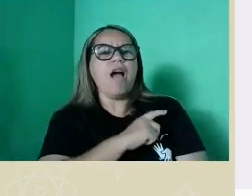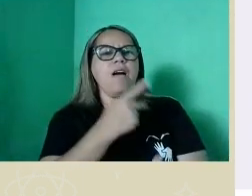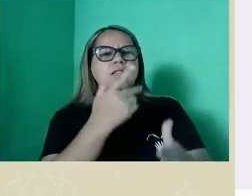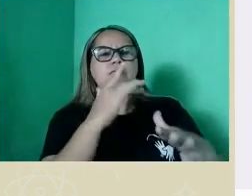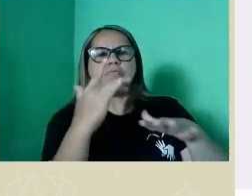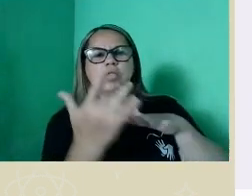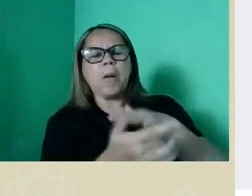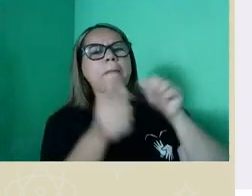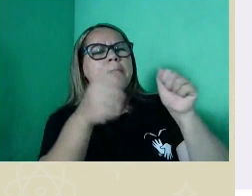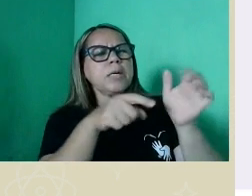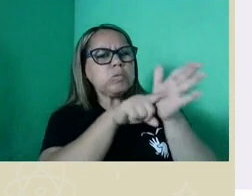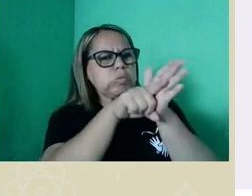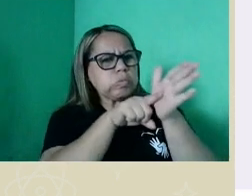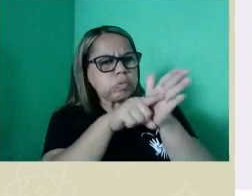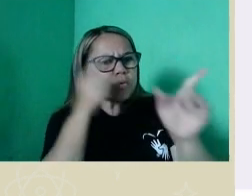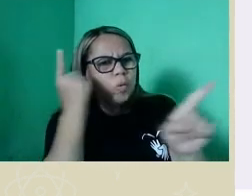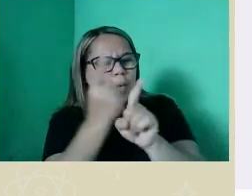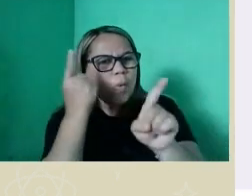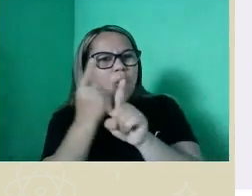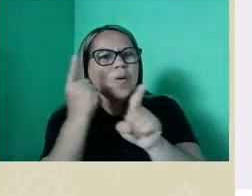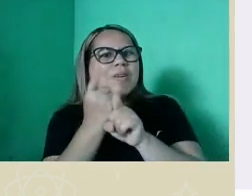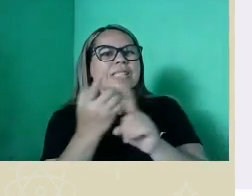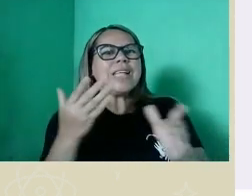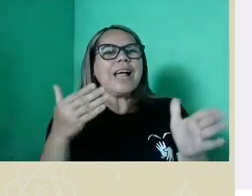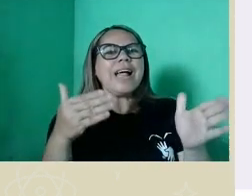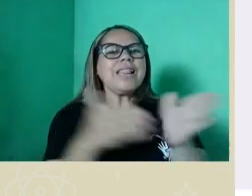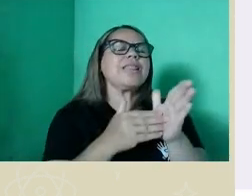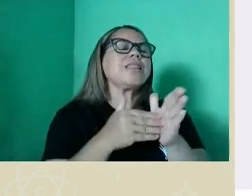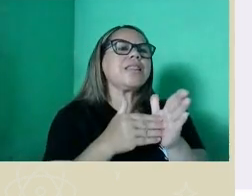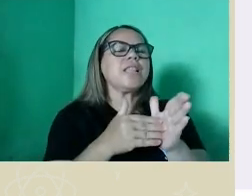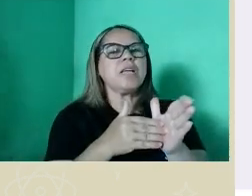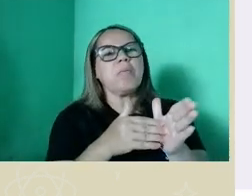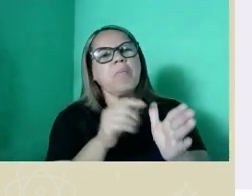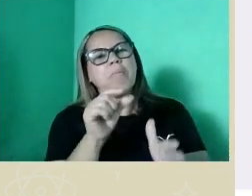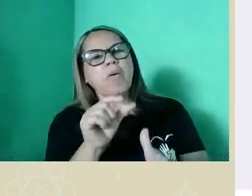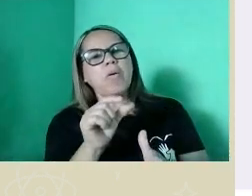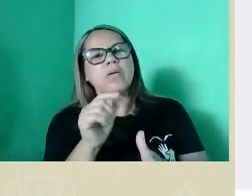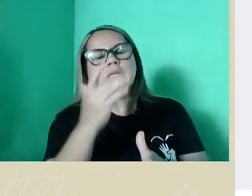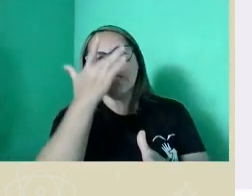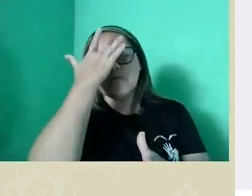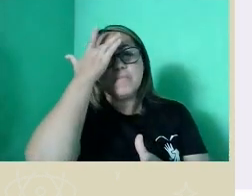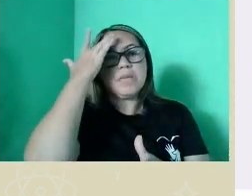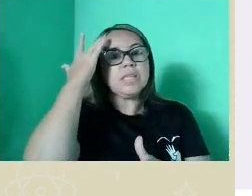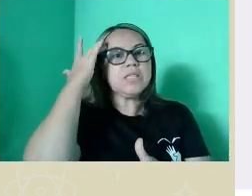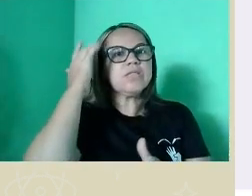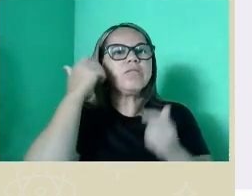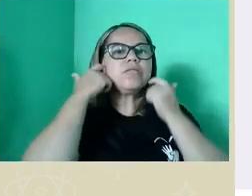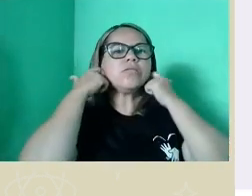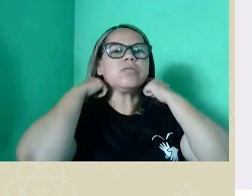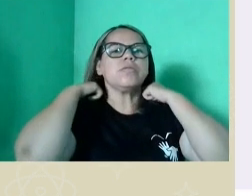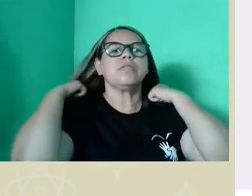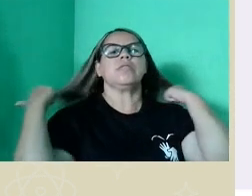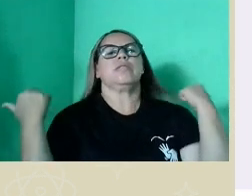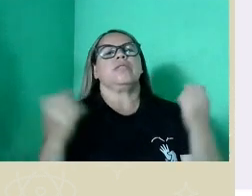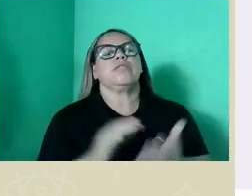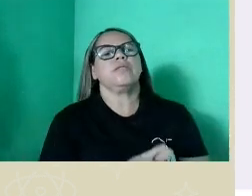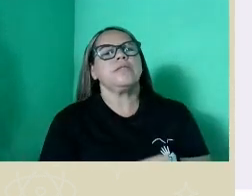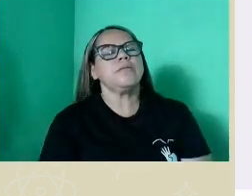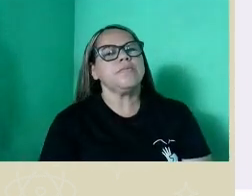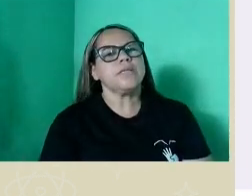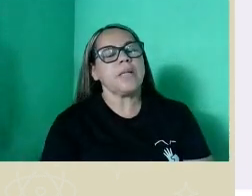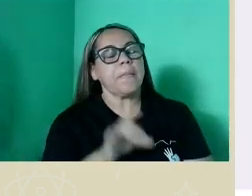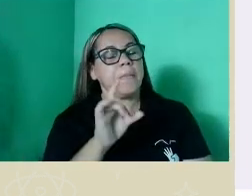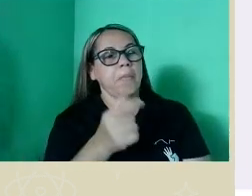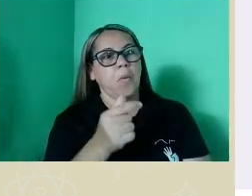ser rastreadas até um punhado até poucas pessoas até um mero punhado de contas individuais que